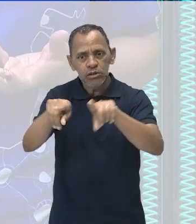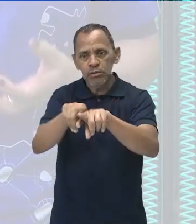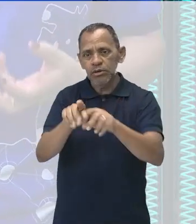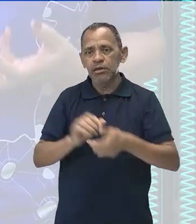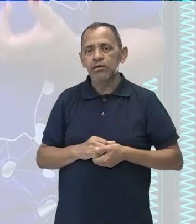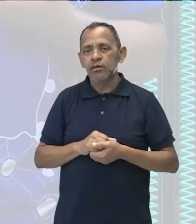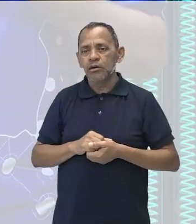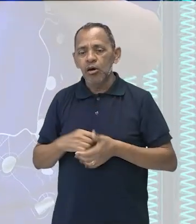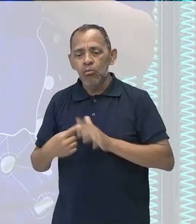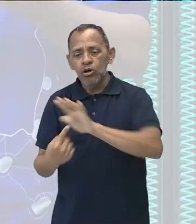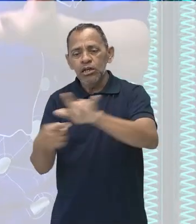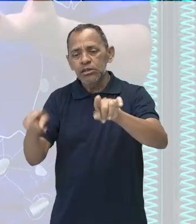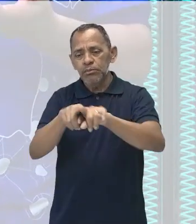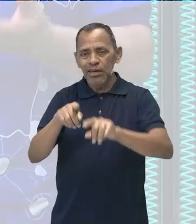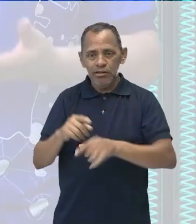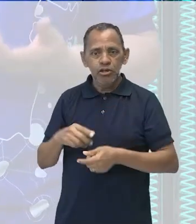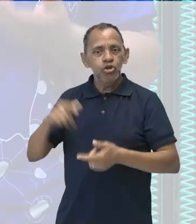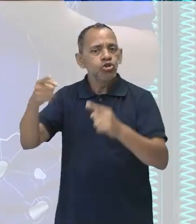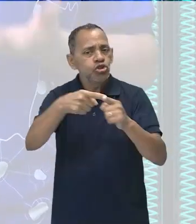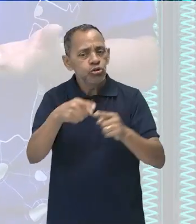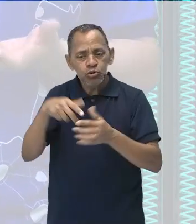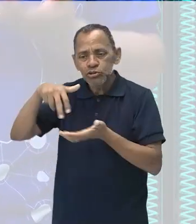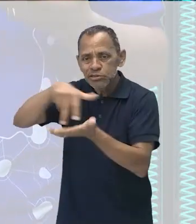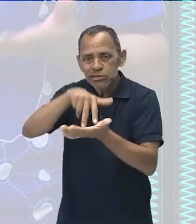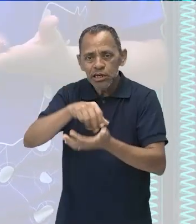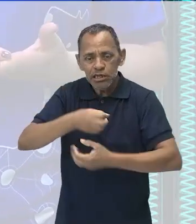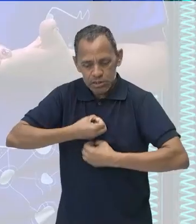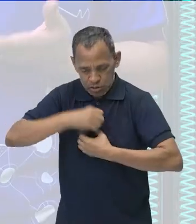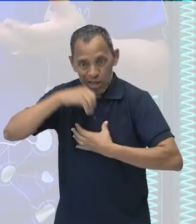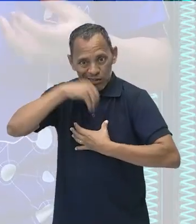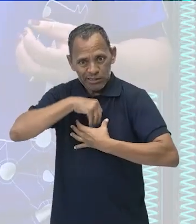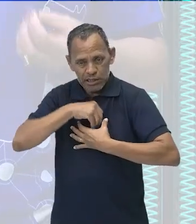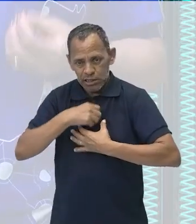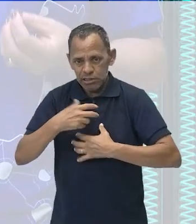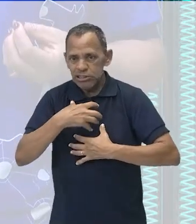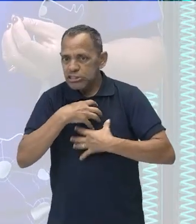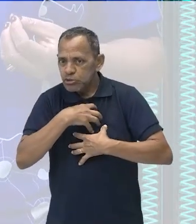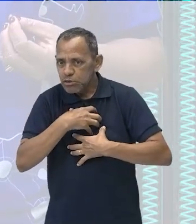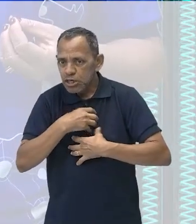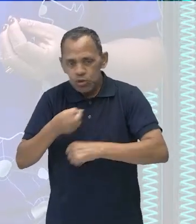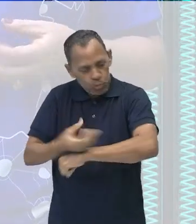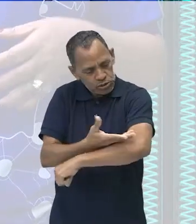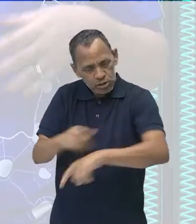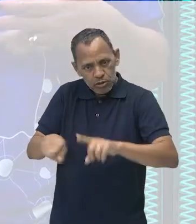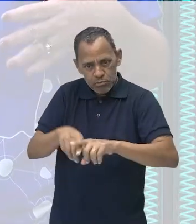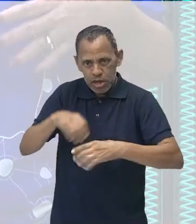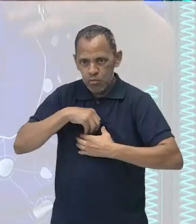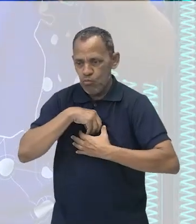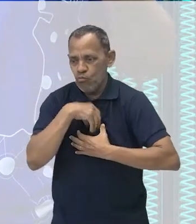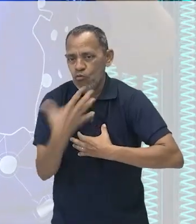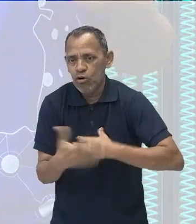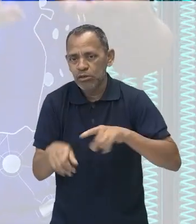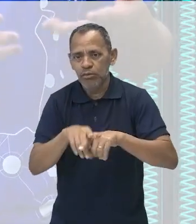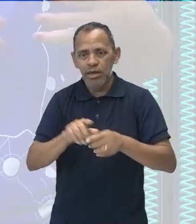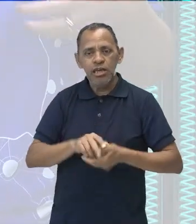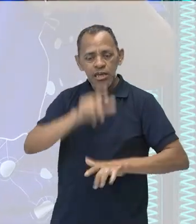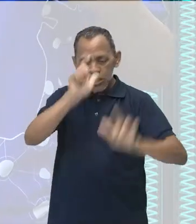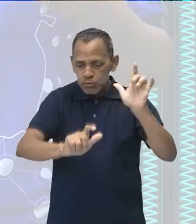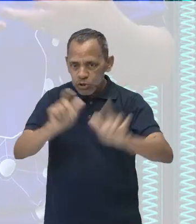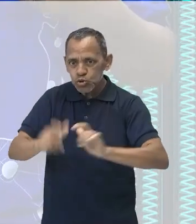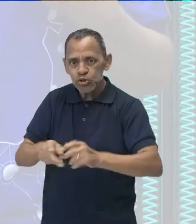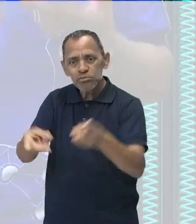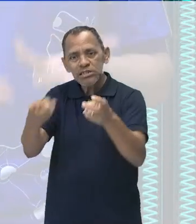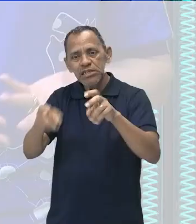que vem inspirando, né, de dentro para fora, para que o público também perceba isso, através de das suas levezas,